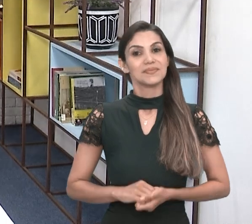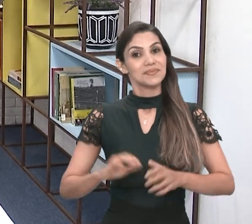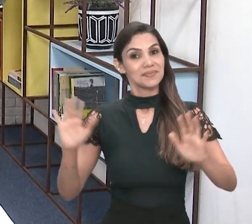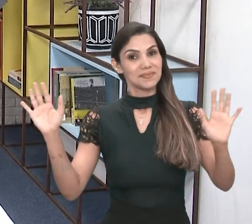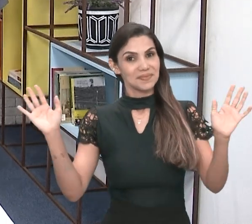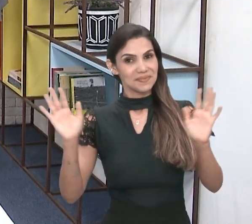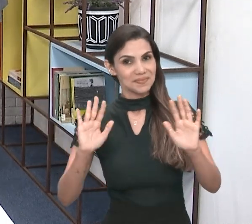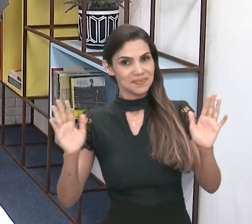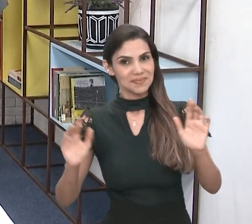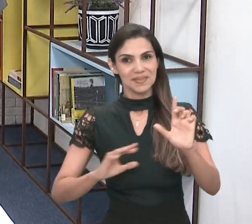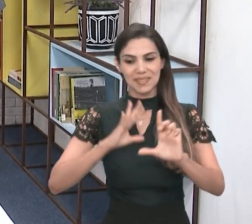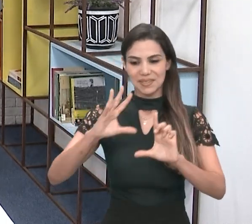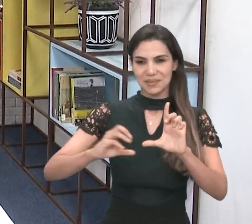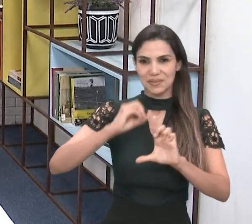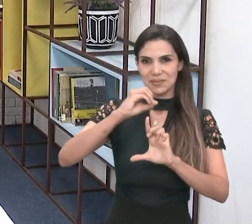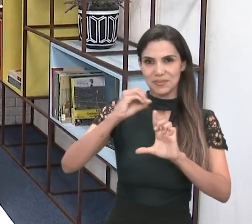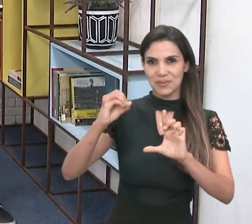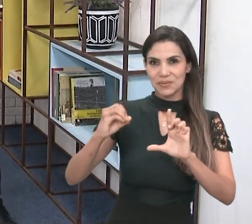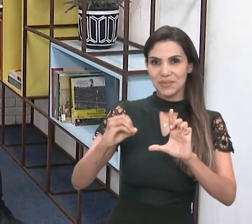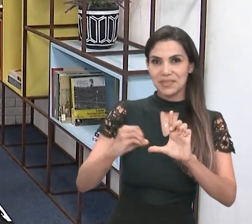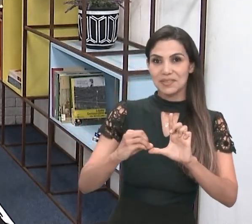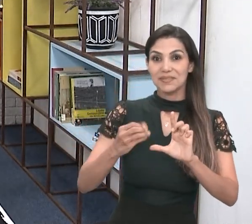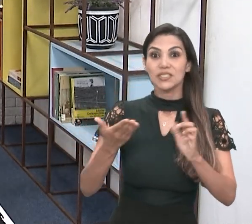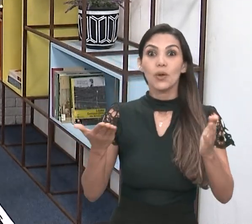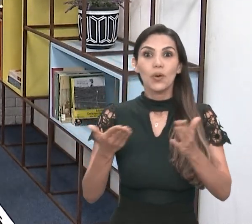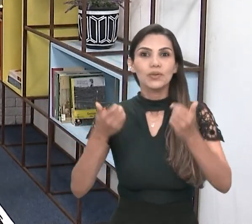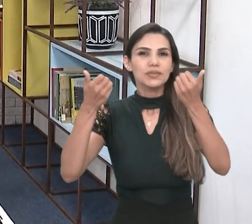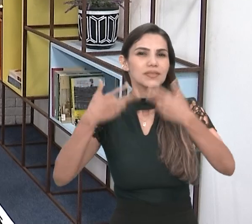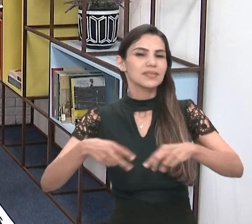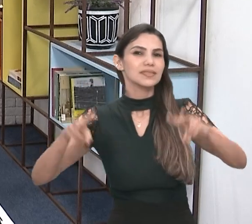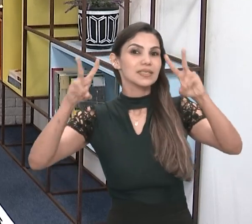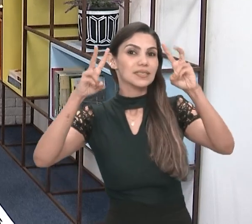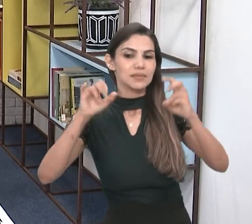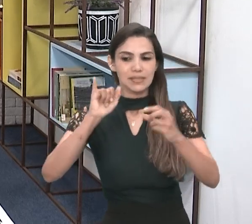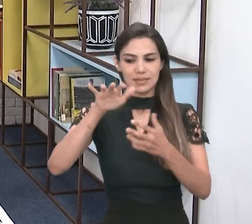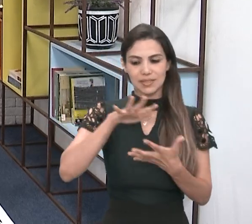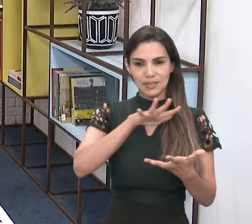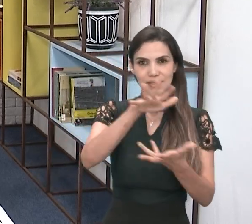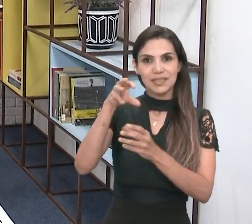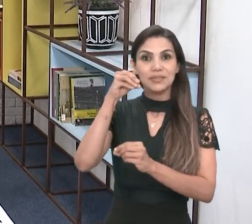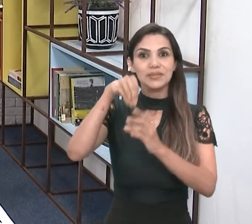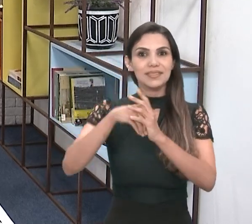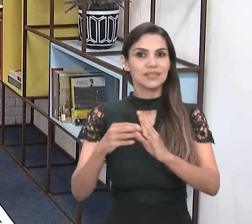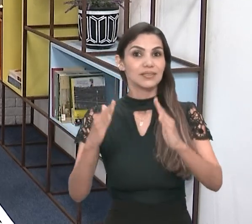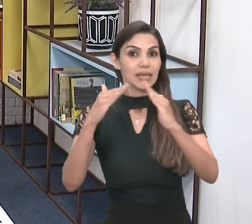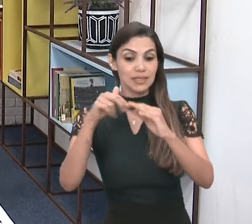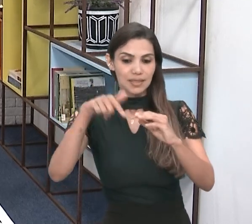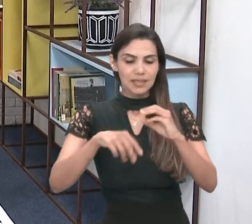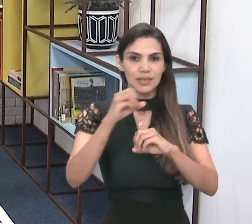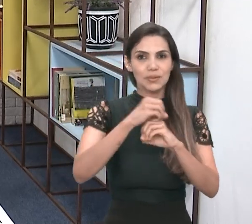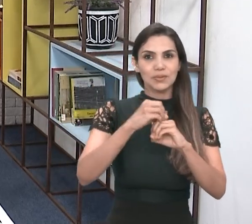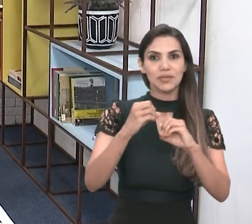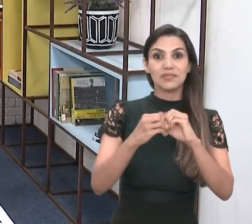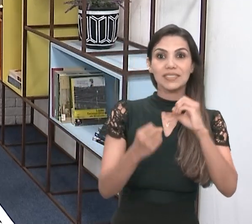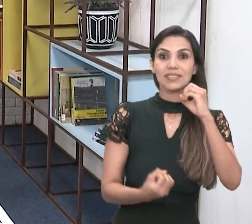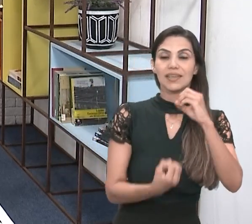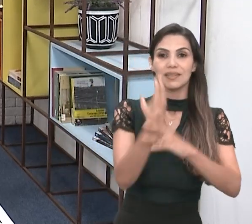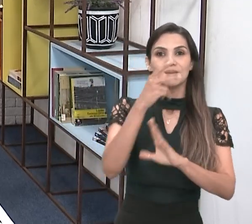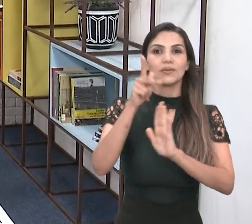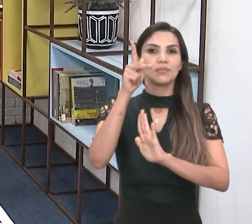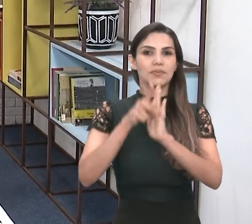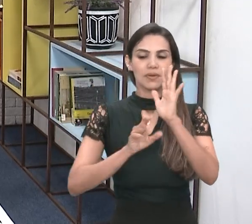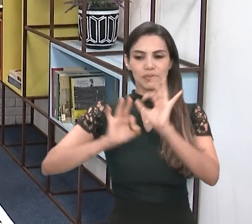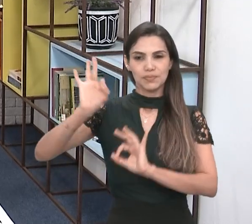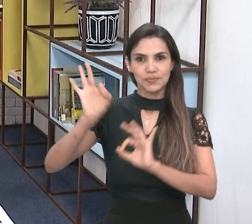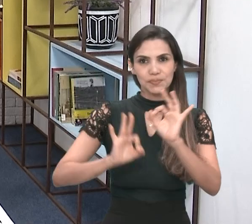Oi pessoal, no Mundo UFG de hoje você vai ver internacionalização em casa. O UFG lança programa que organiza